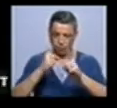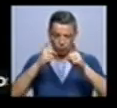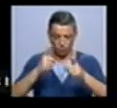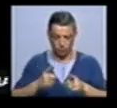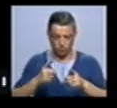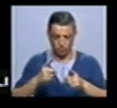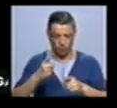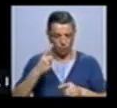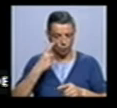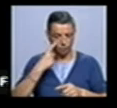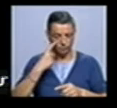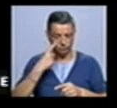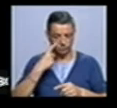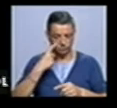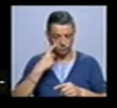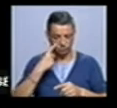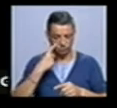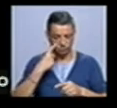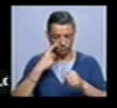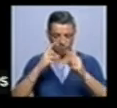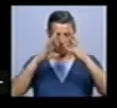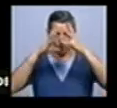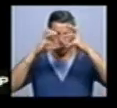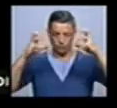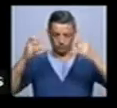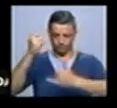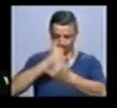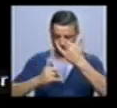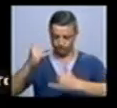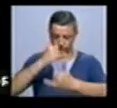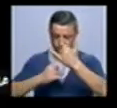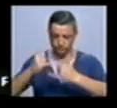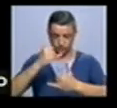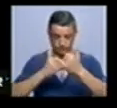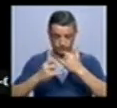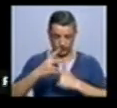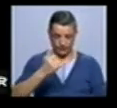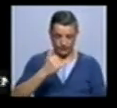nós temos de como é que estas nuvens rodam à volta da Via Láctea,